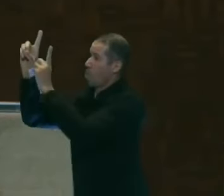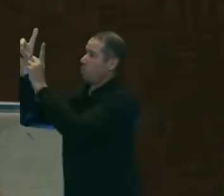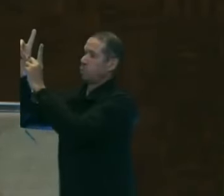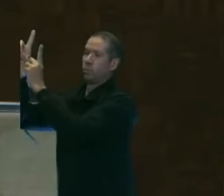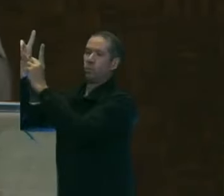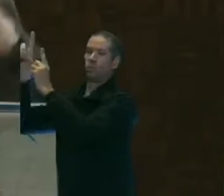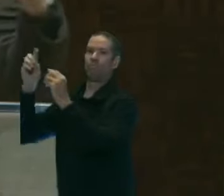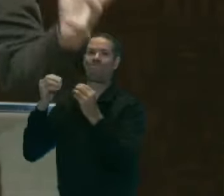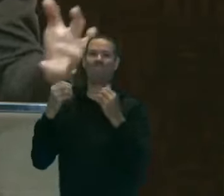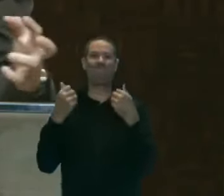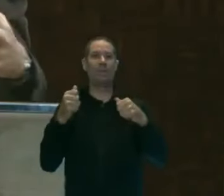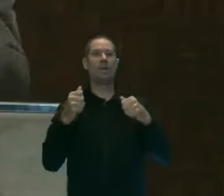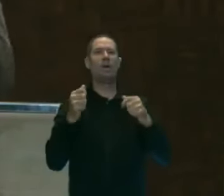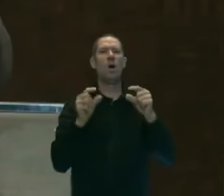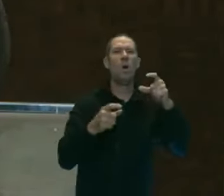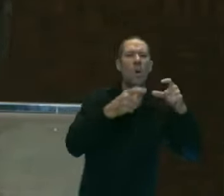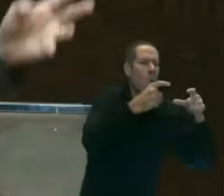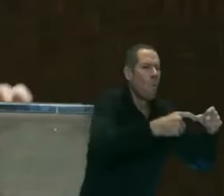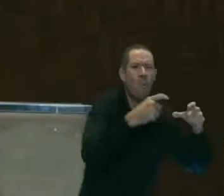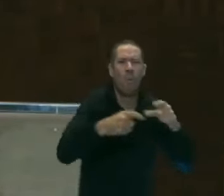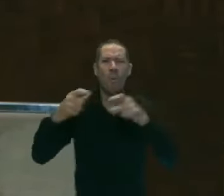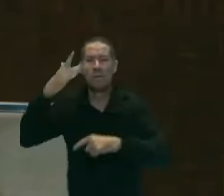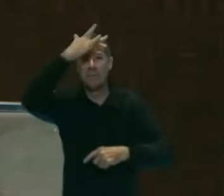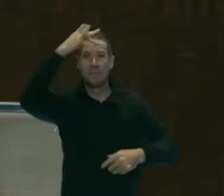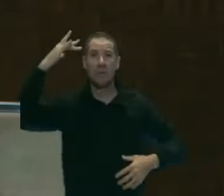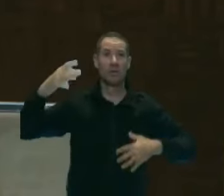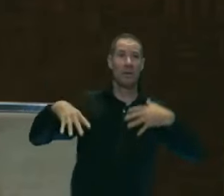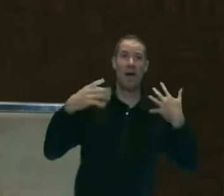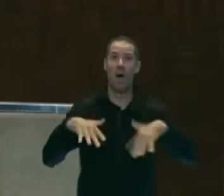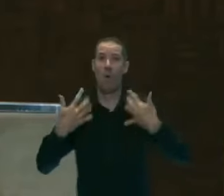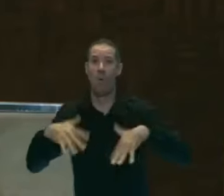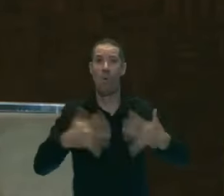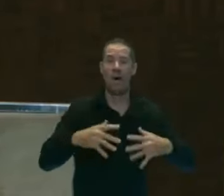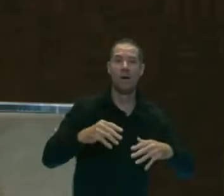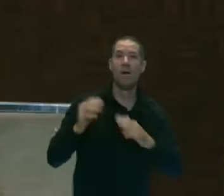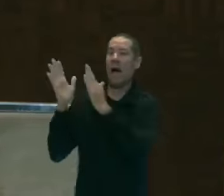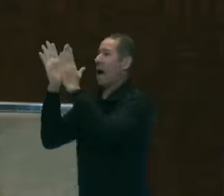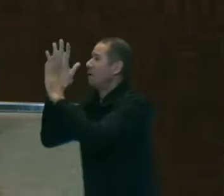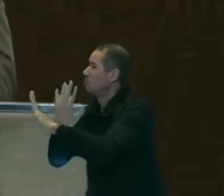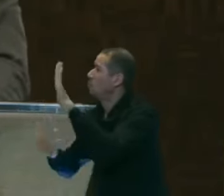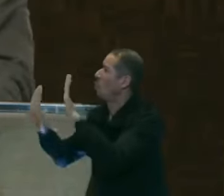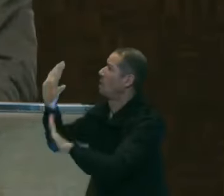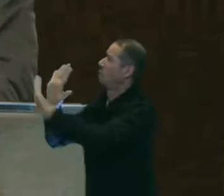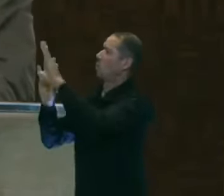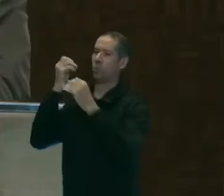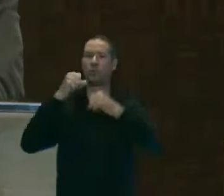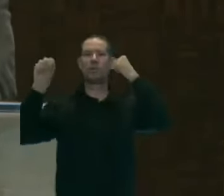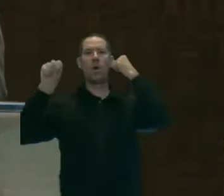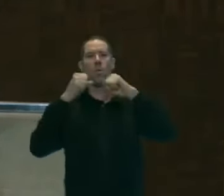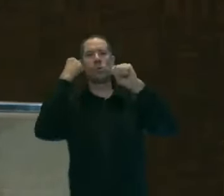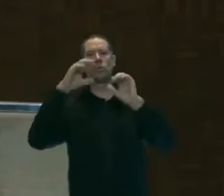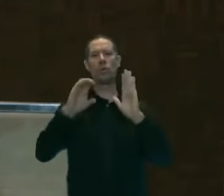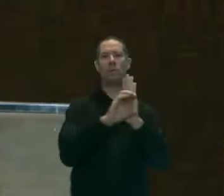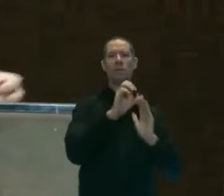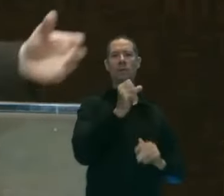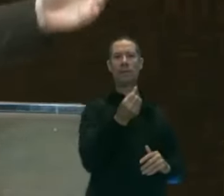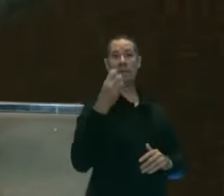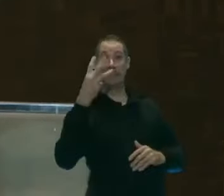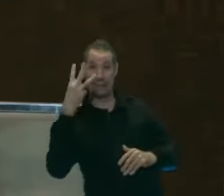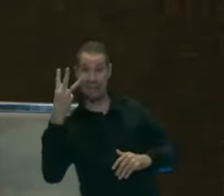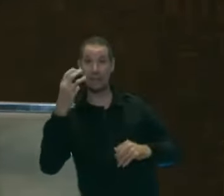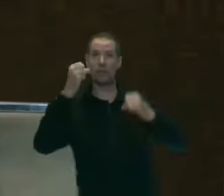Deus. Aonde estão os desesperados? Os adoradores como o salmista no Salmo 63, que